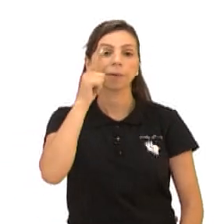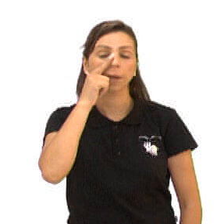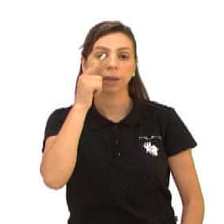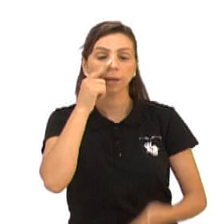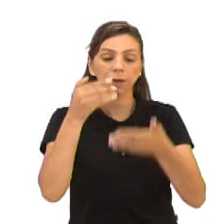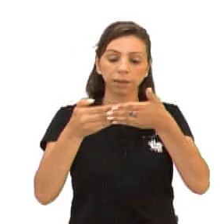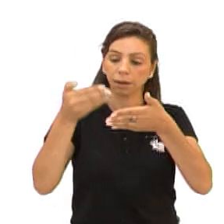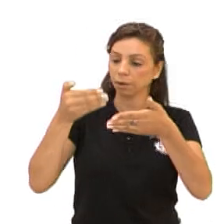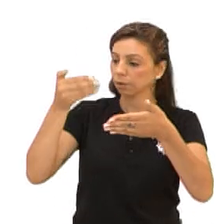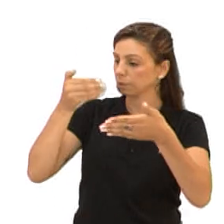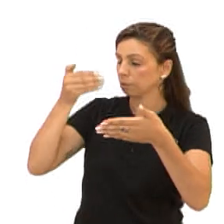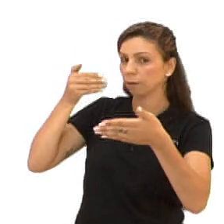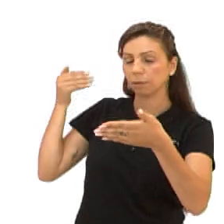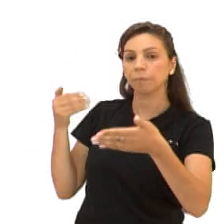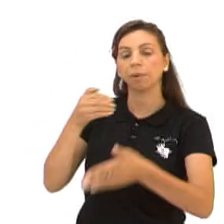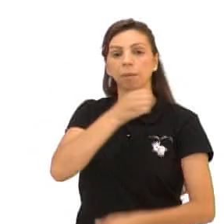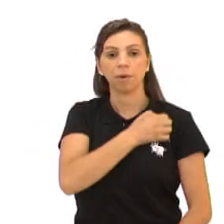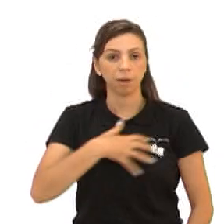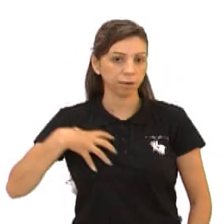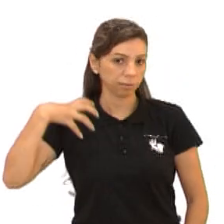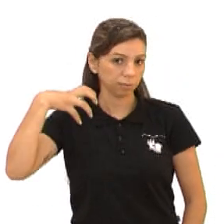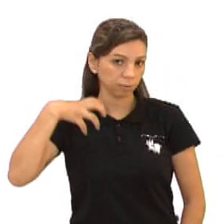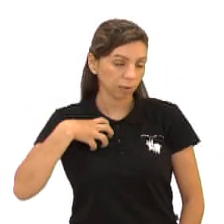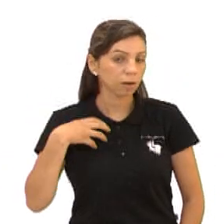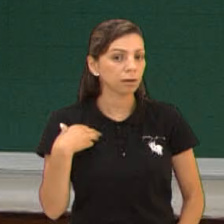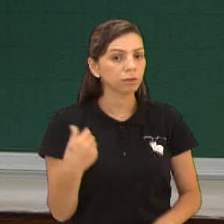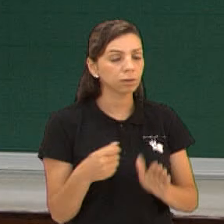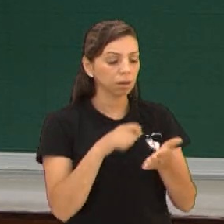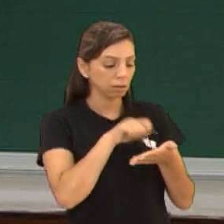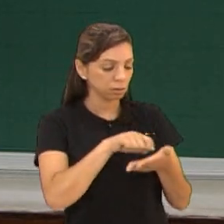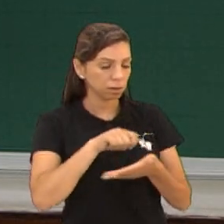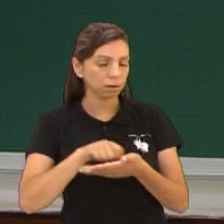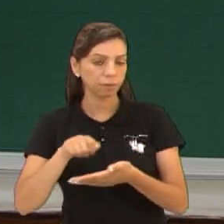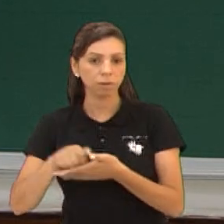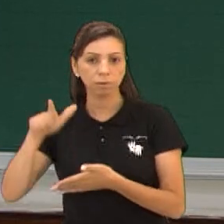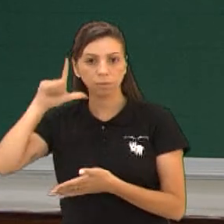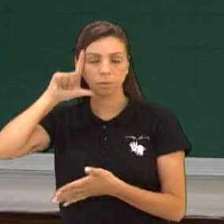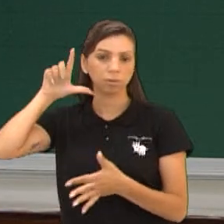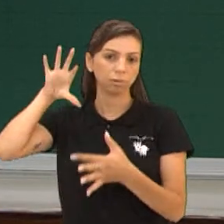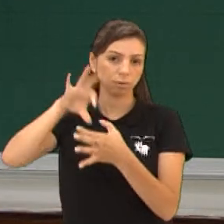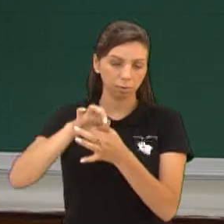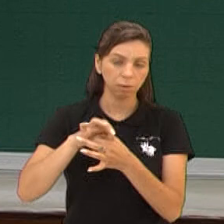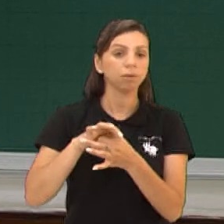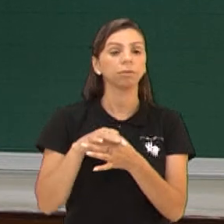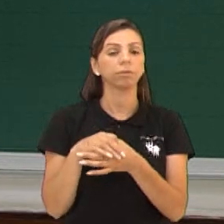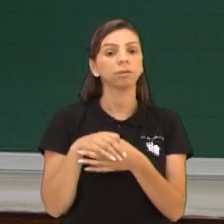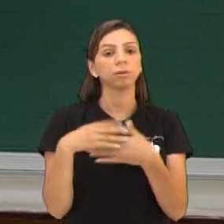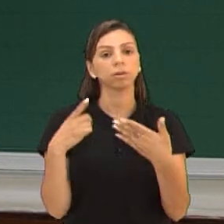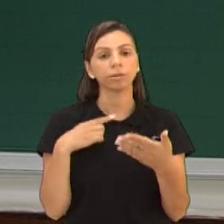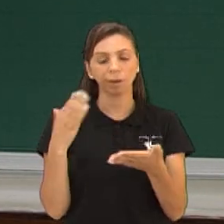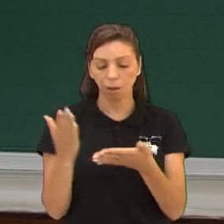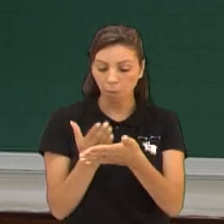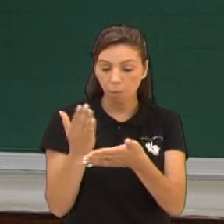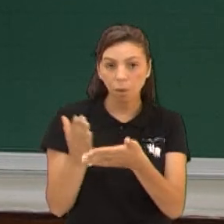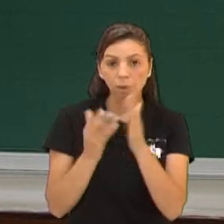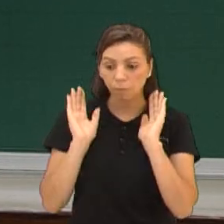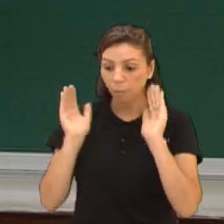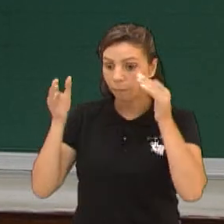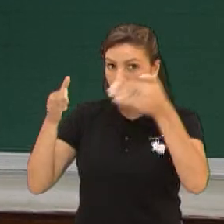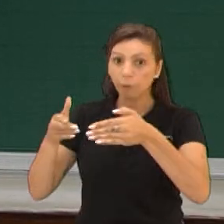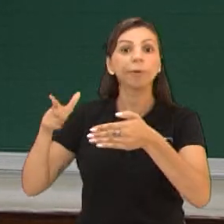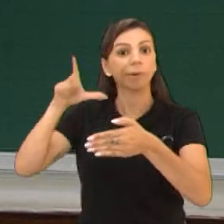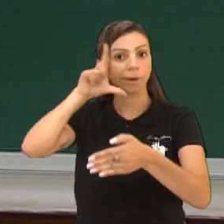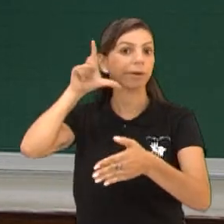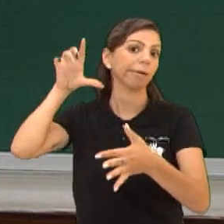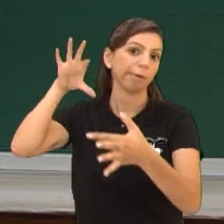antiga com Aristóteles Aristóteles escreveu sobre lógica na construiu todo uma obra voltada para